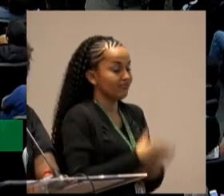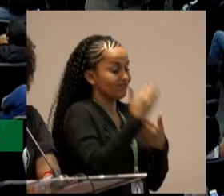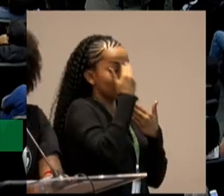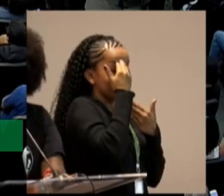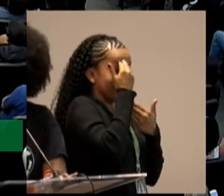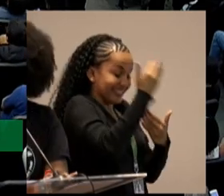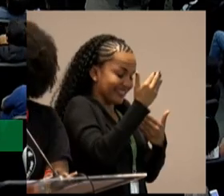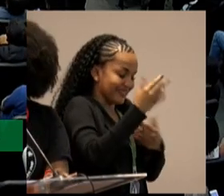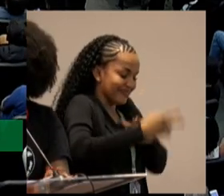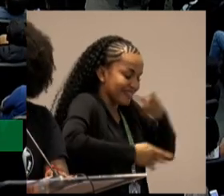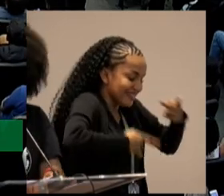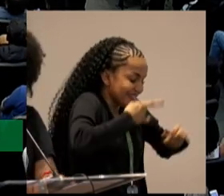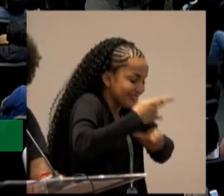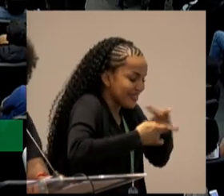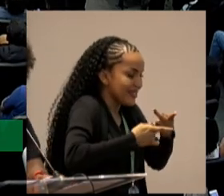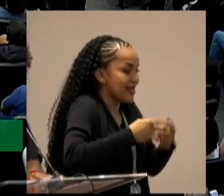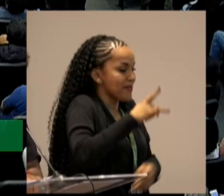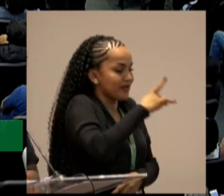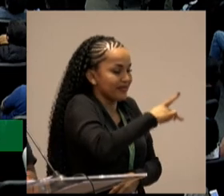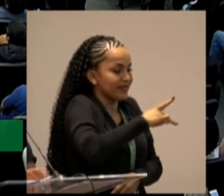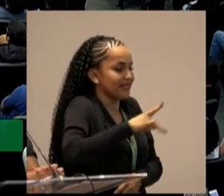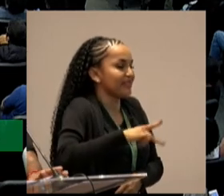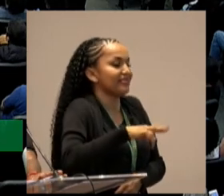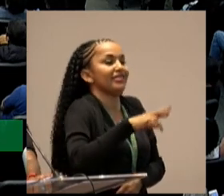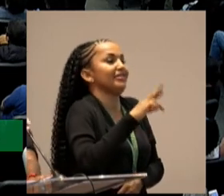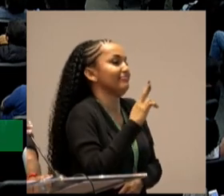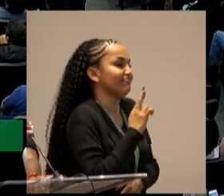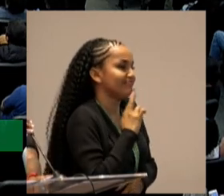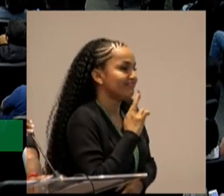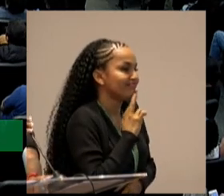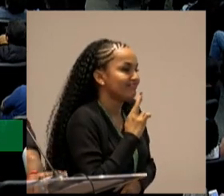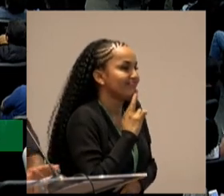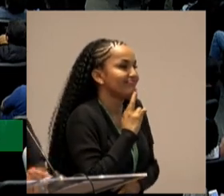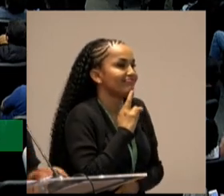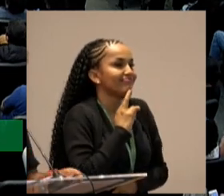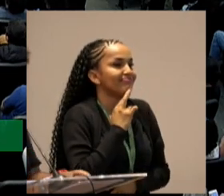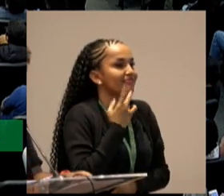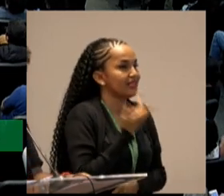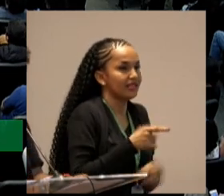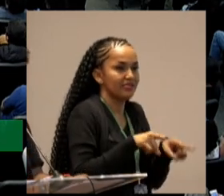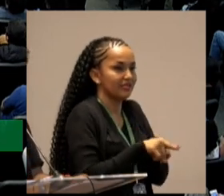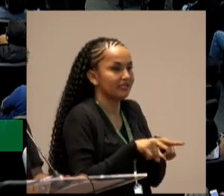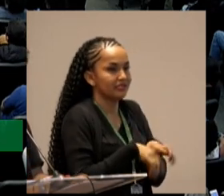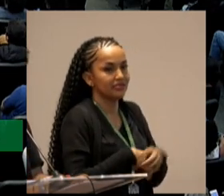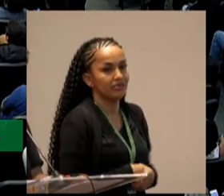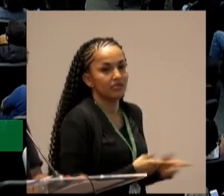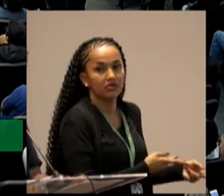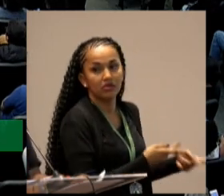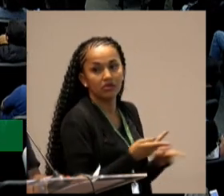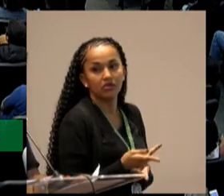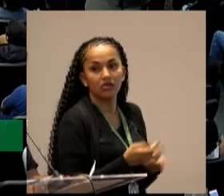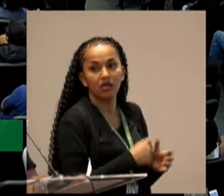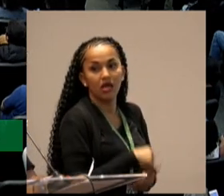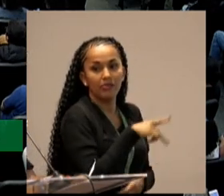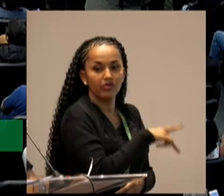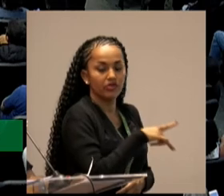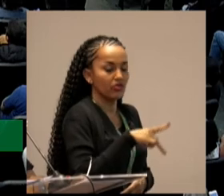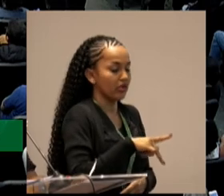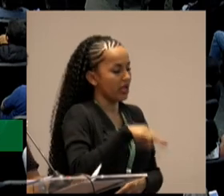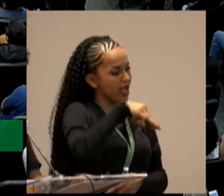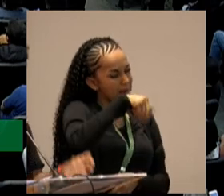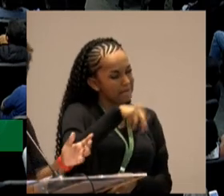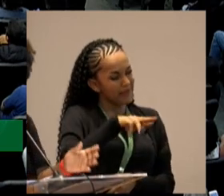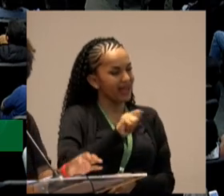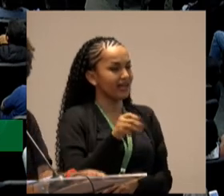Gratidão pelas falas, professora Simone, professora Zâmbia. Agora, a gente convida para fazer uso da palavra a senhora Mara